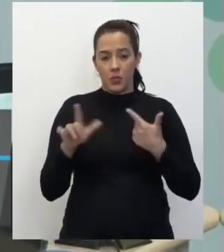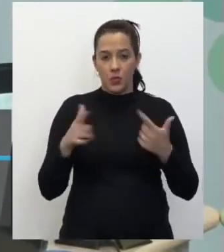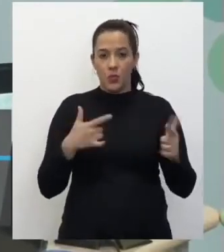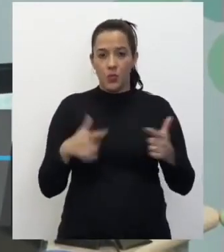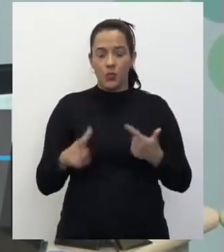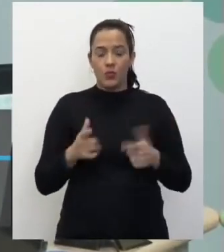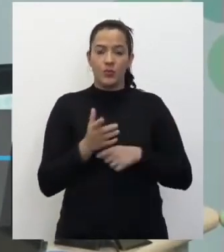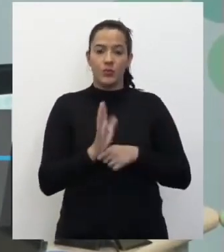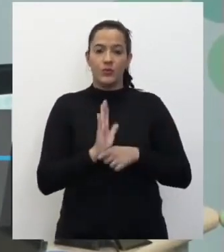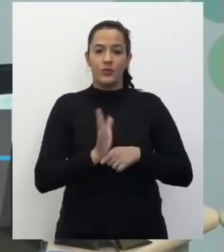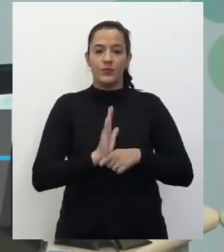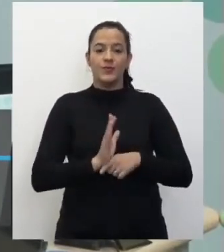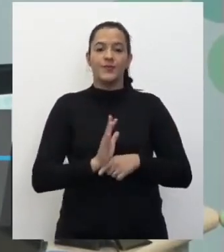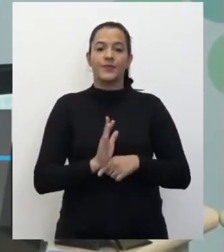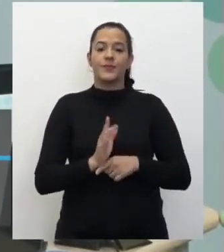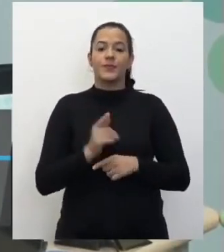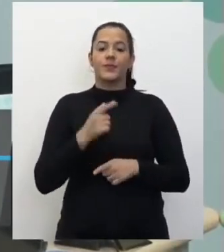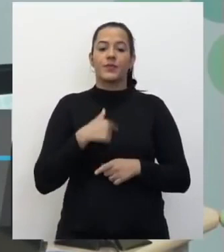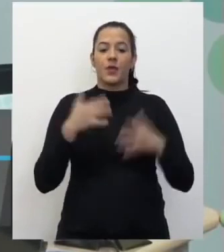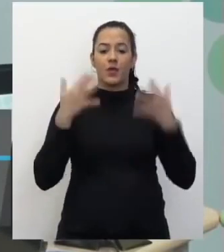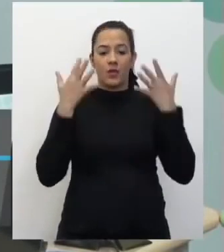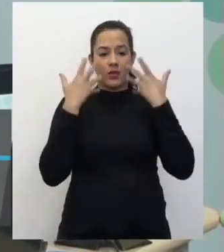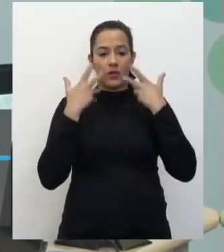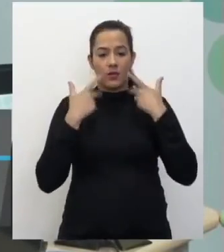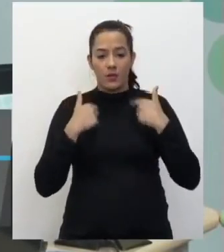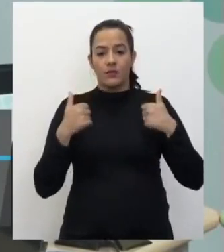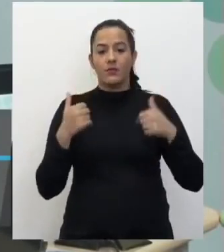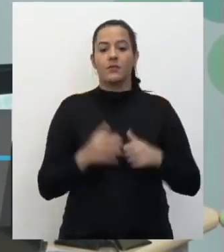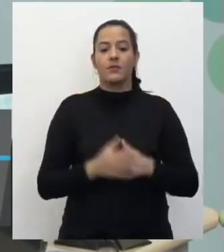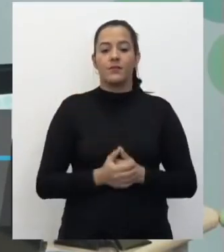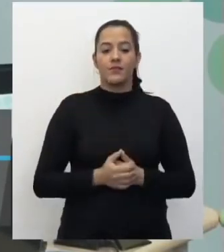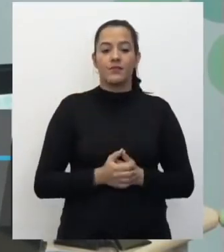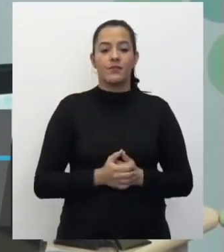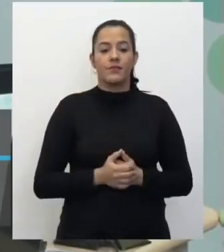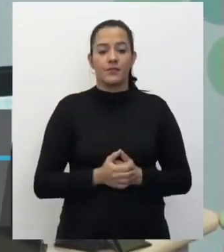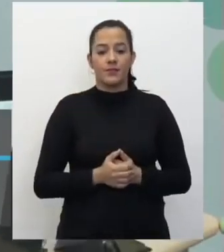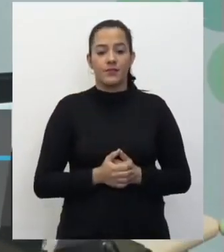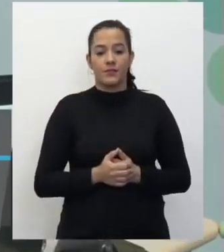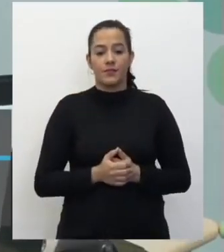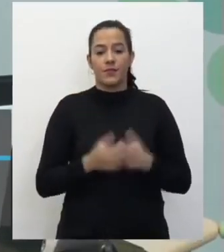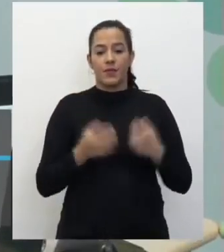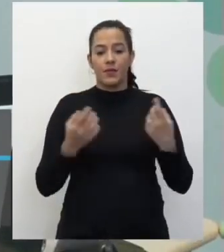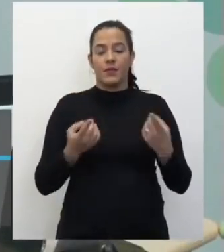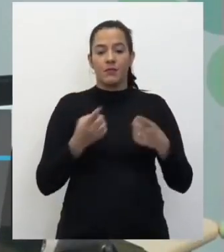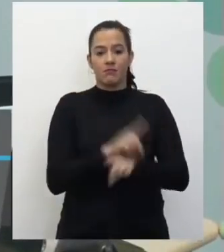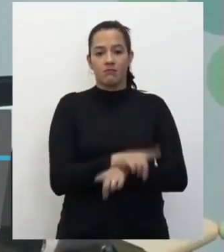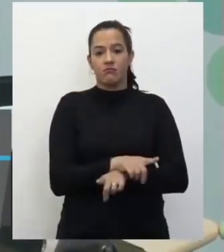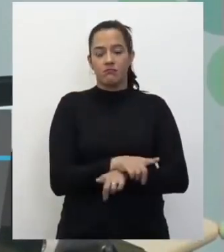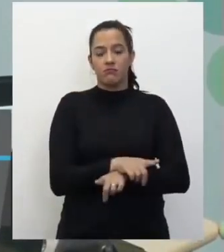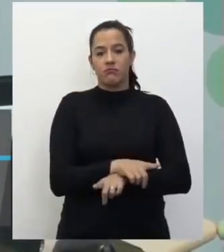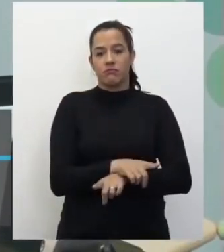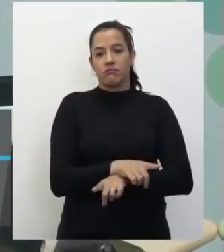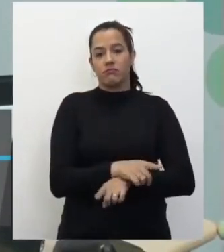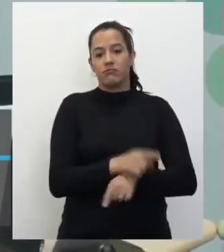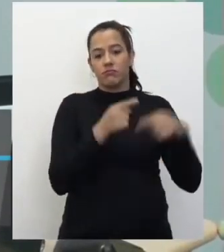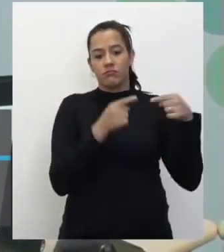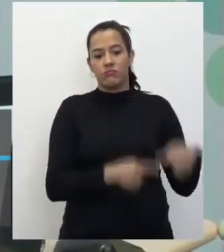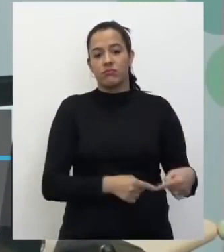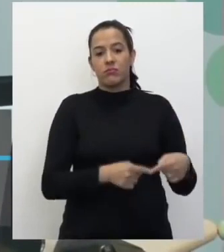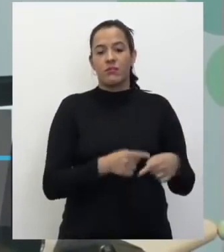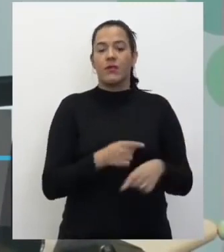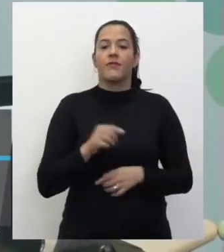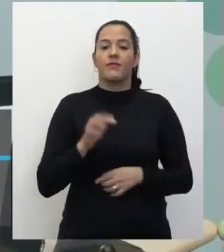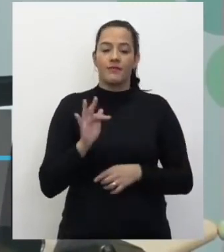deve ter entrado. Rei Leão também, não lembro de alguma parte. Alien versus Predador. Fred